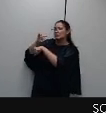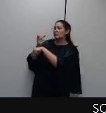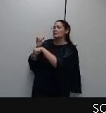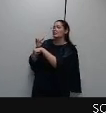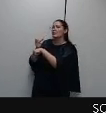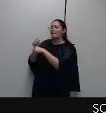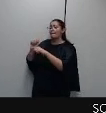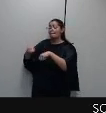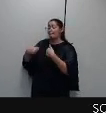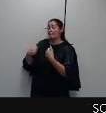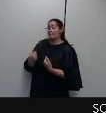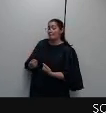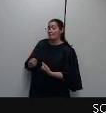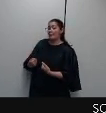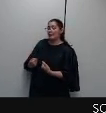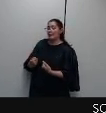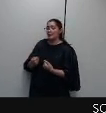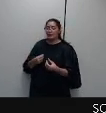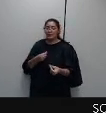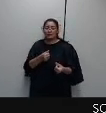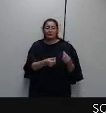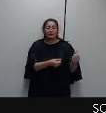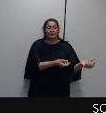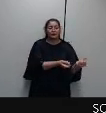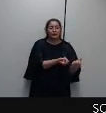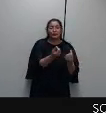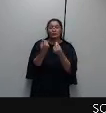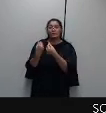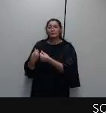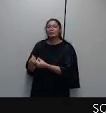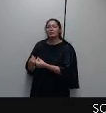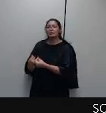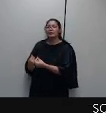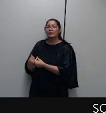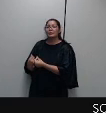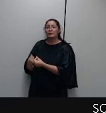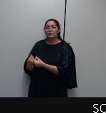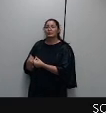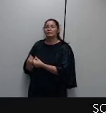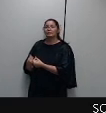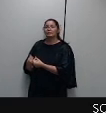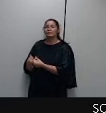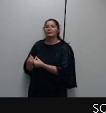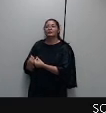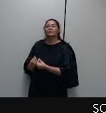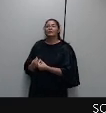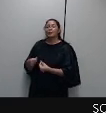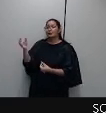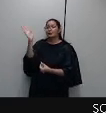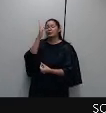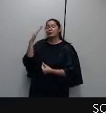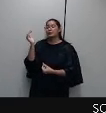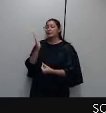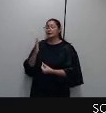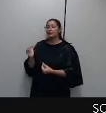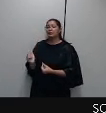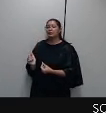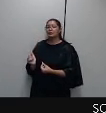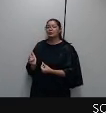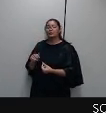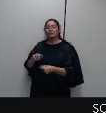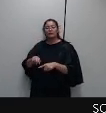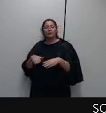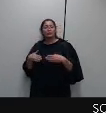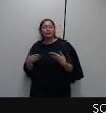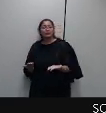repatriar esses valores das ele esses recursos para cá para o Brasil e tão óbvios